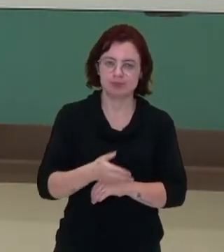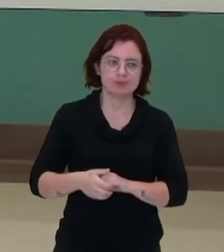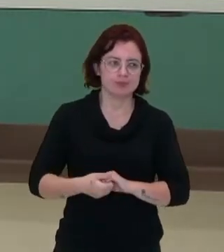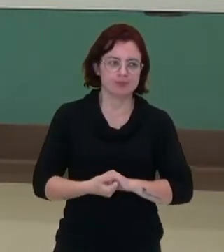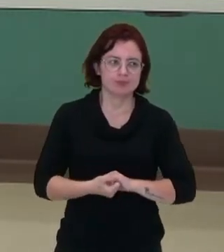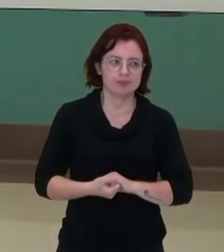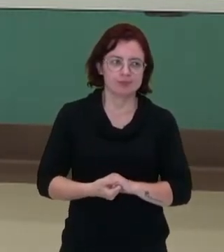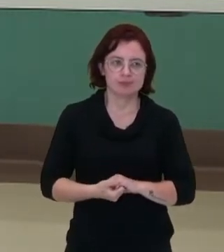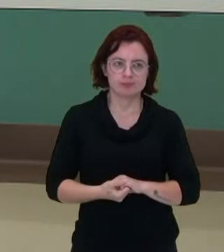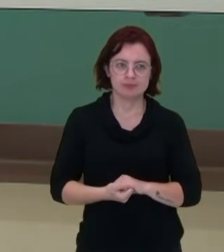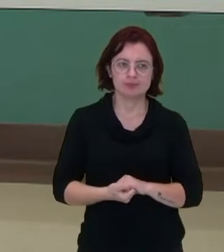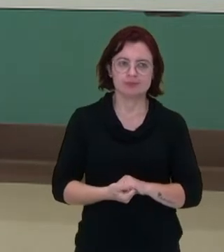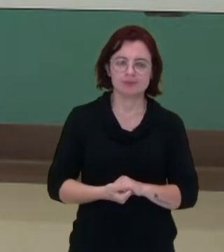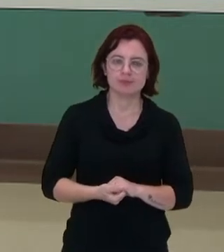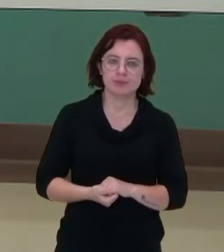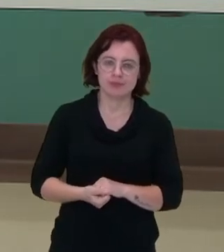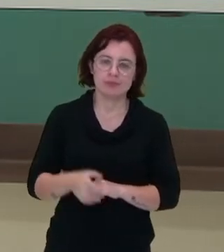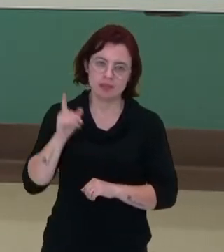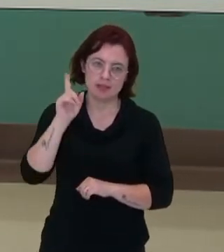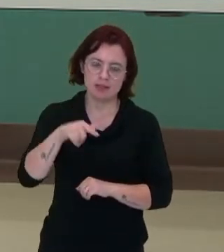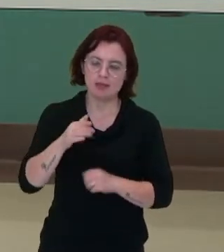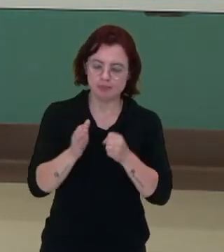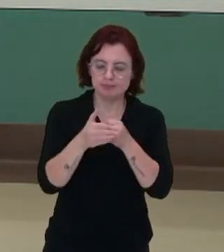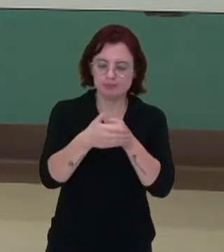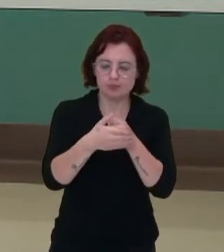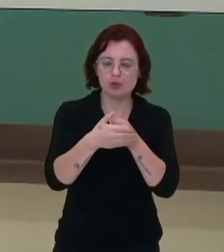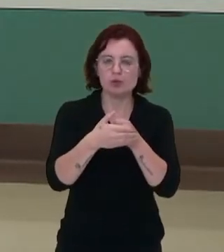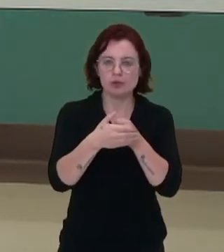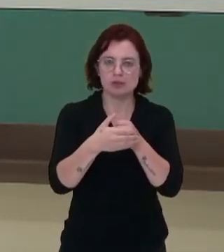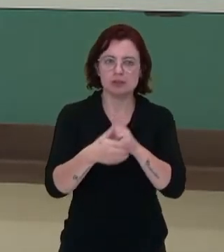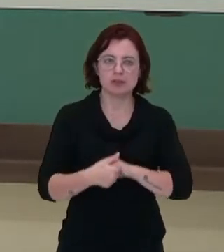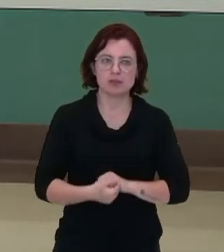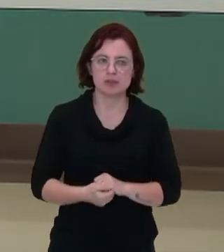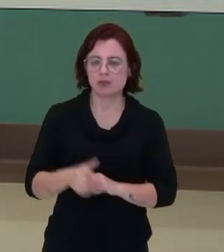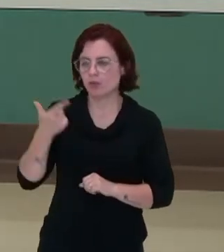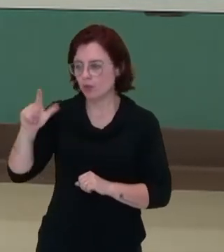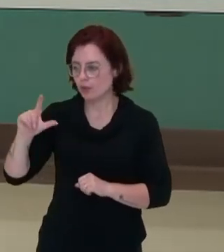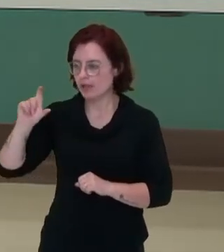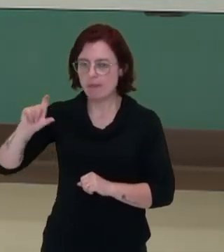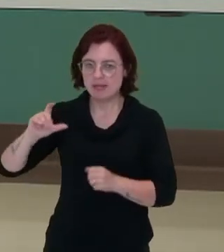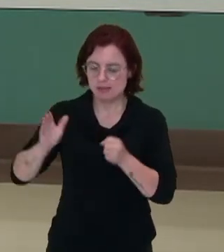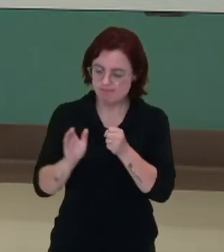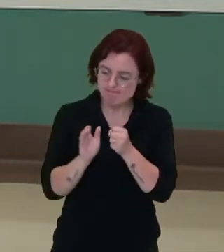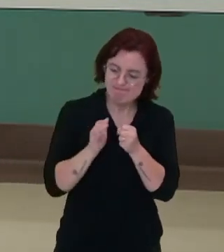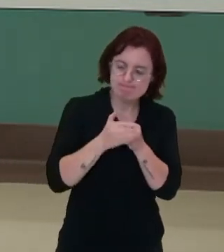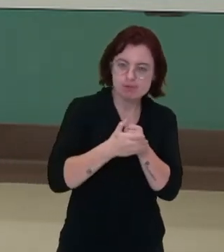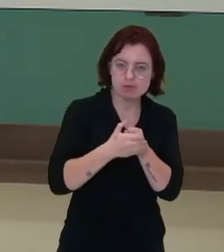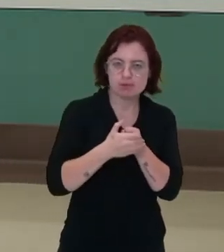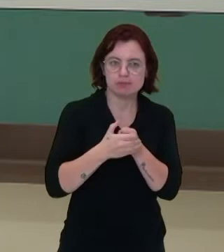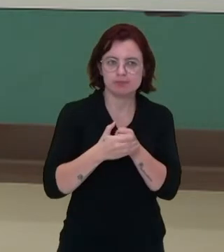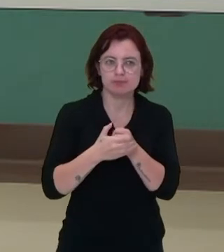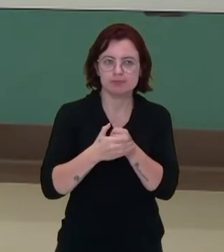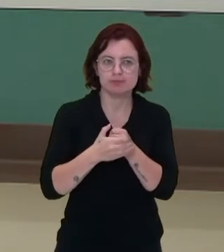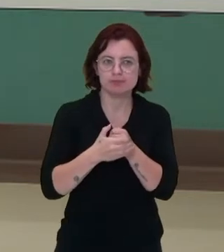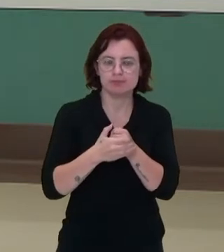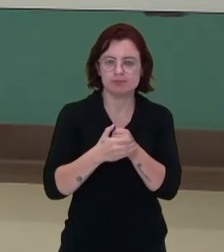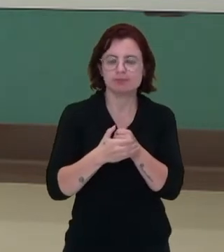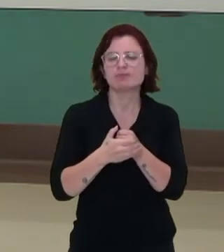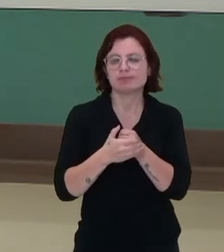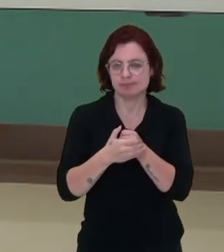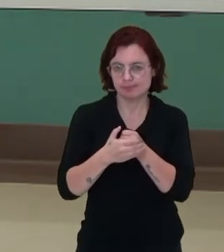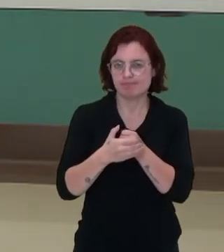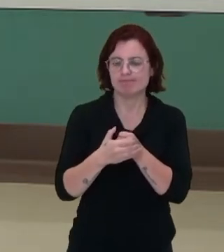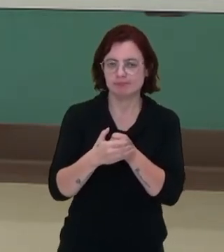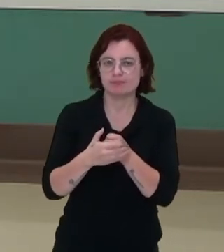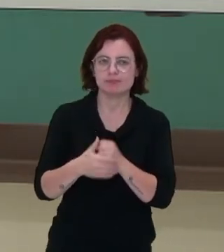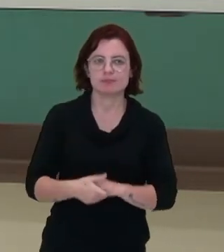meu rei, certo? Essa é a cobertura. Uma outra peça minha vem auxiliar o rei, cobrir ele e servir de